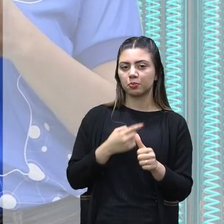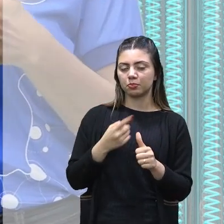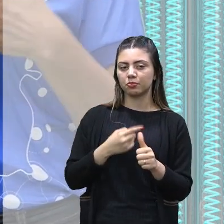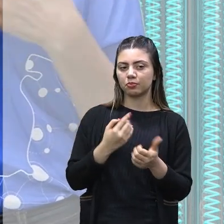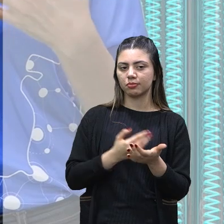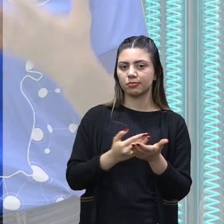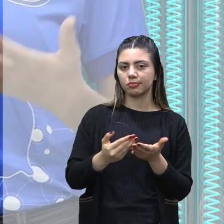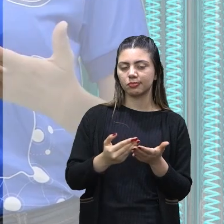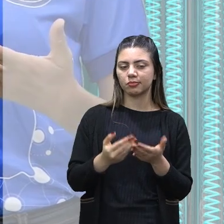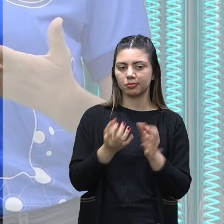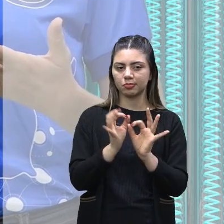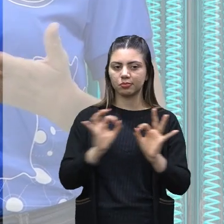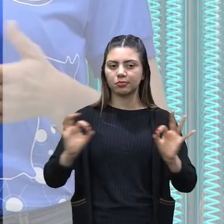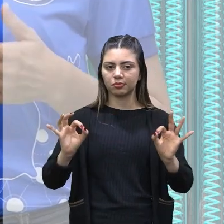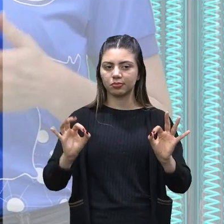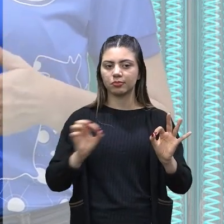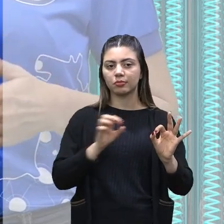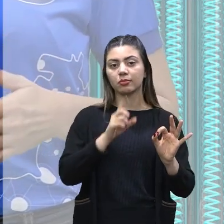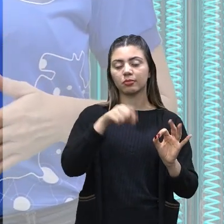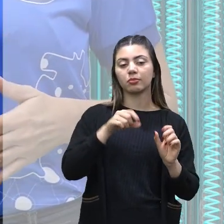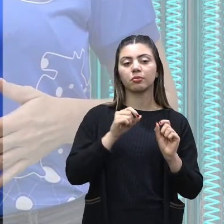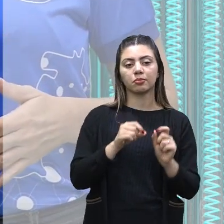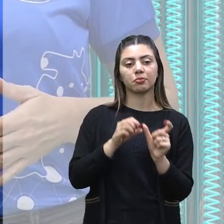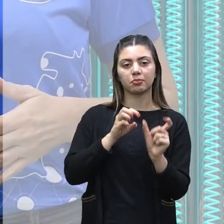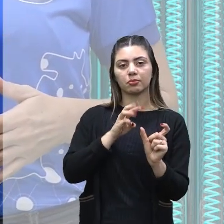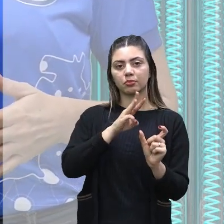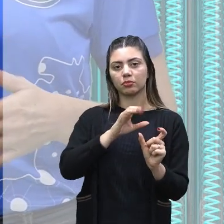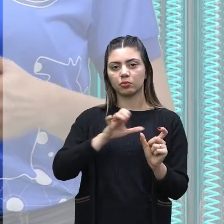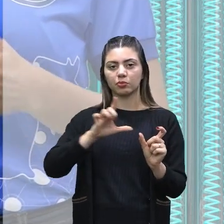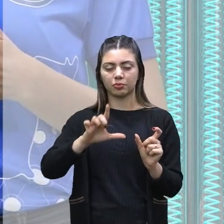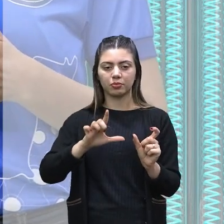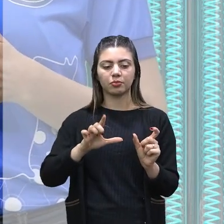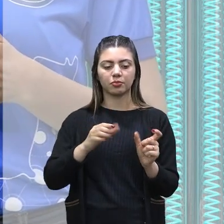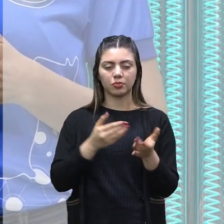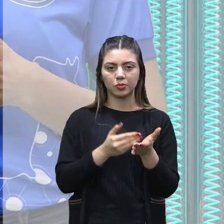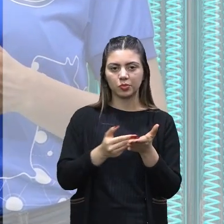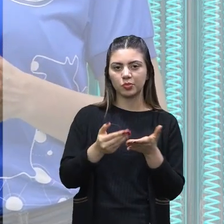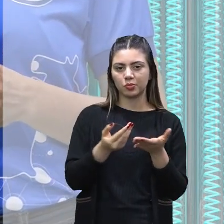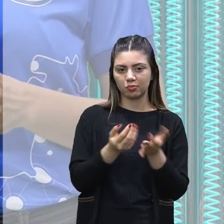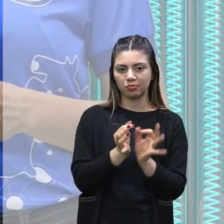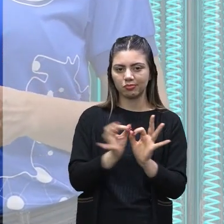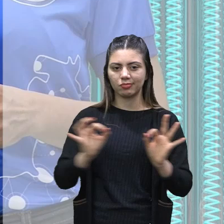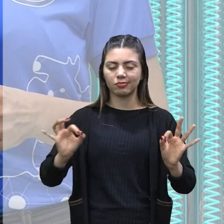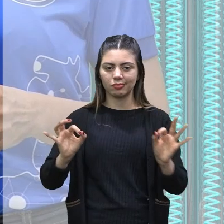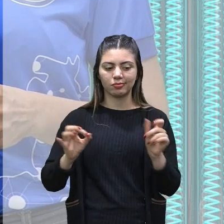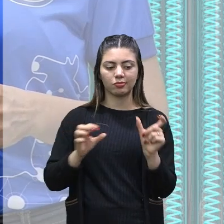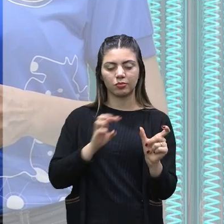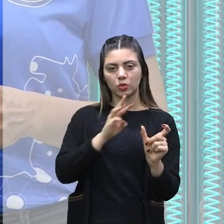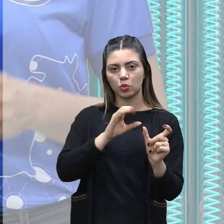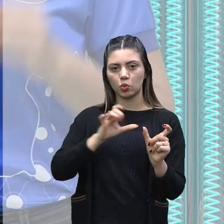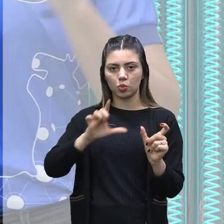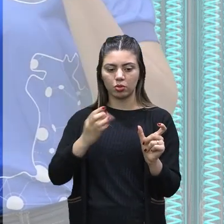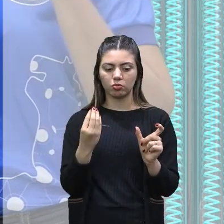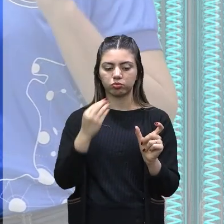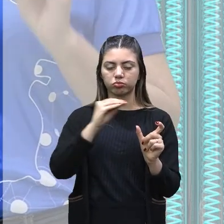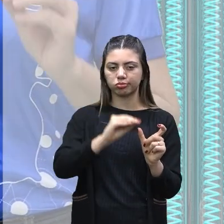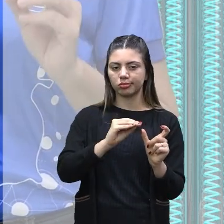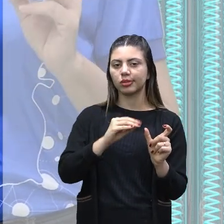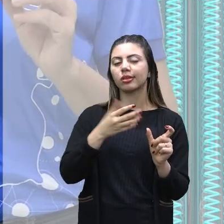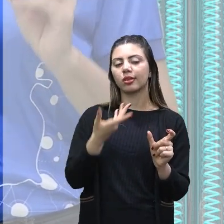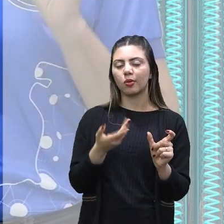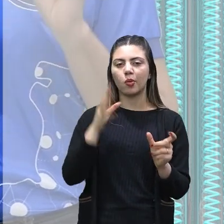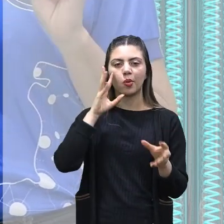que é a palavra will. Quando eu coloco will logo no começo da frase, eu estou indicando duas coisas. Que a